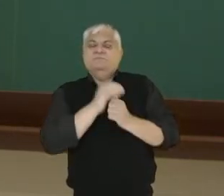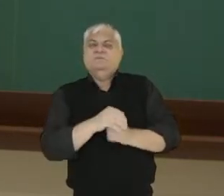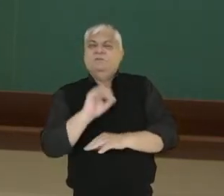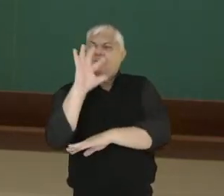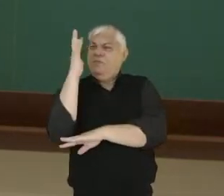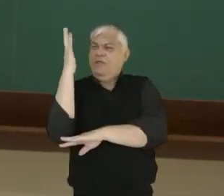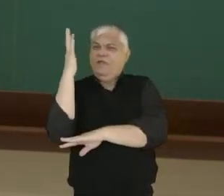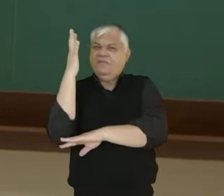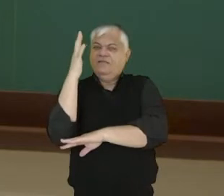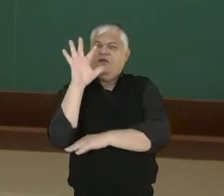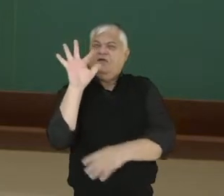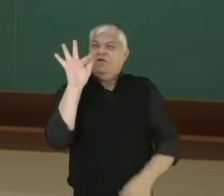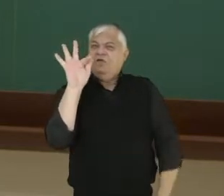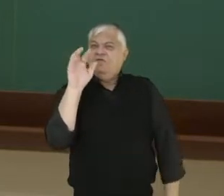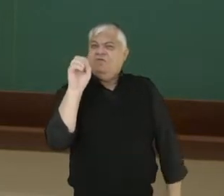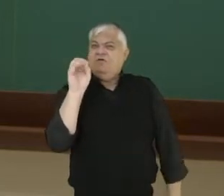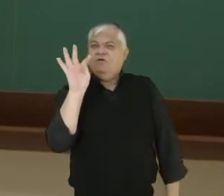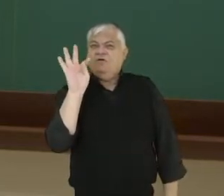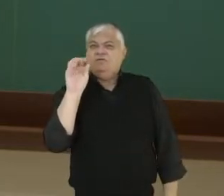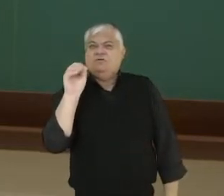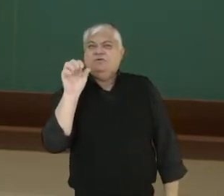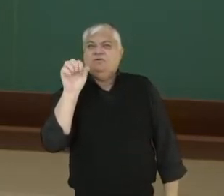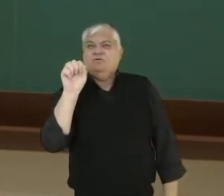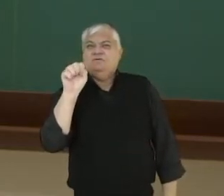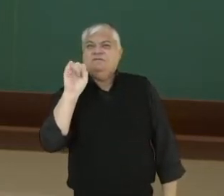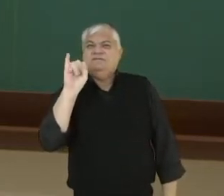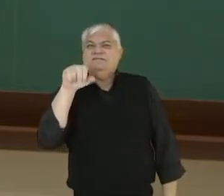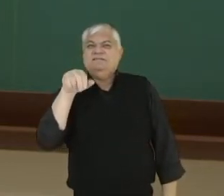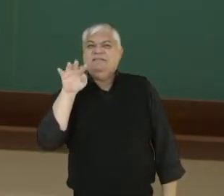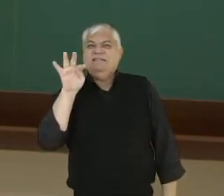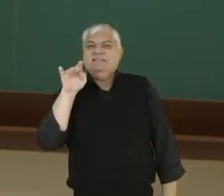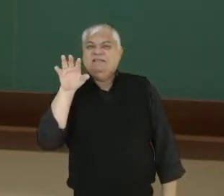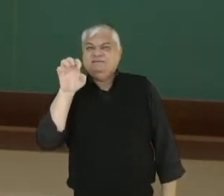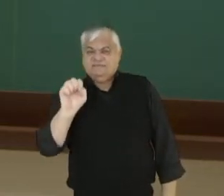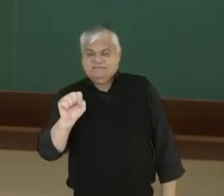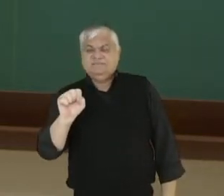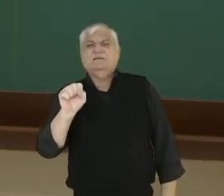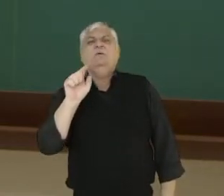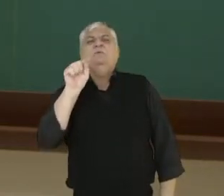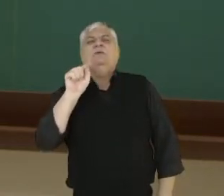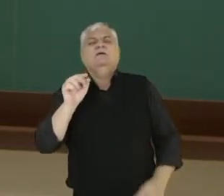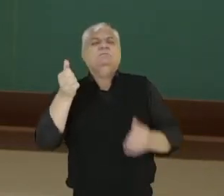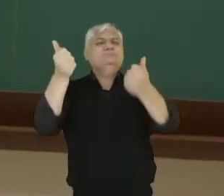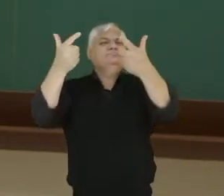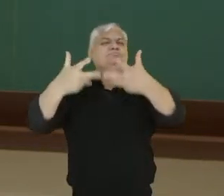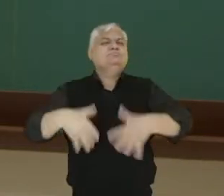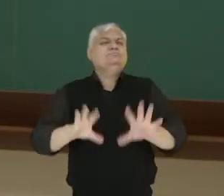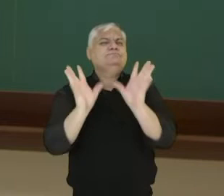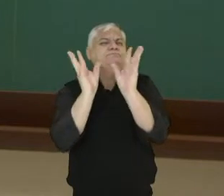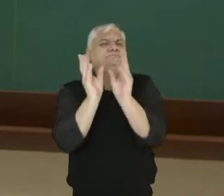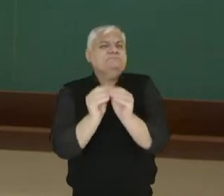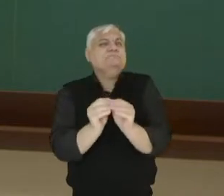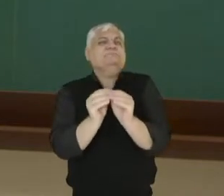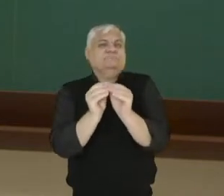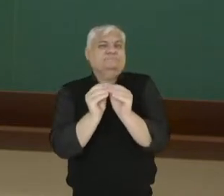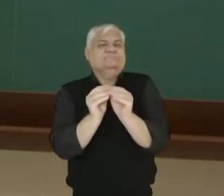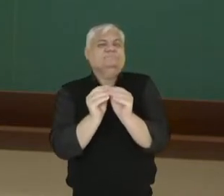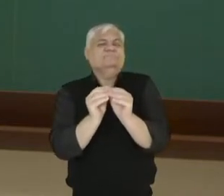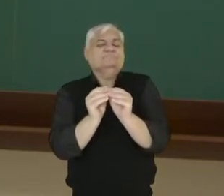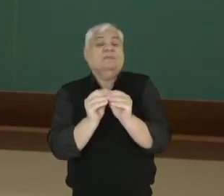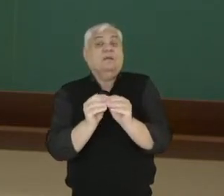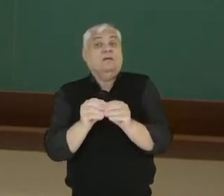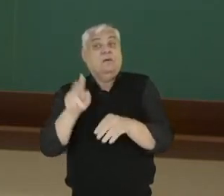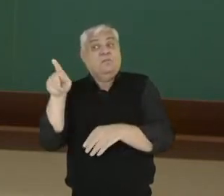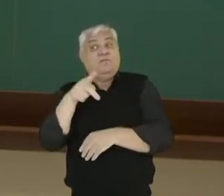pode esquecer de falar sobre a fotossíntese. Eu vou dar uma breve explicação para vocês aqui, certo? Obviamente, o professor de biologia